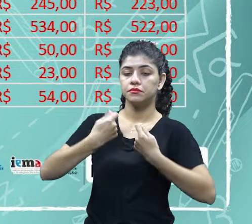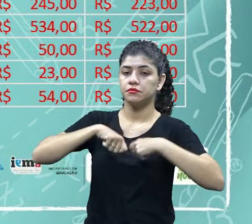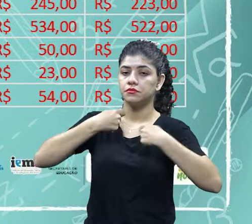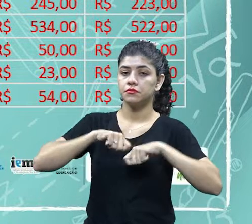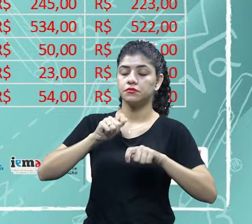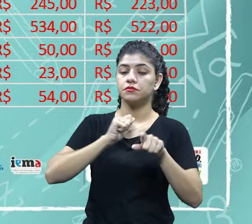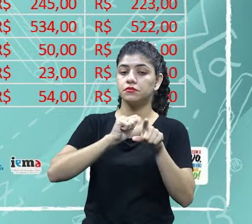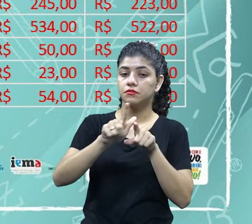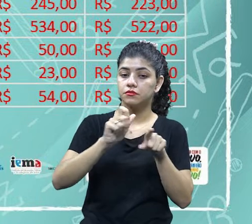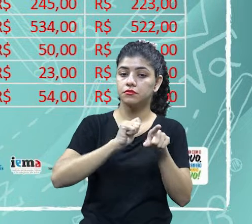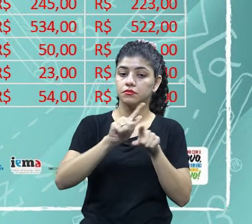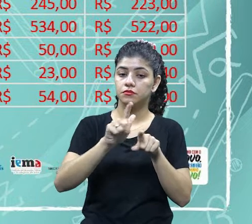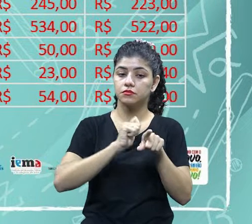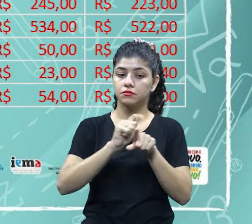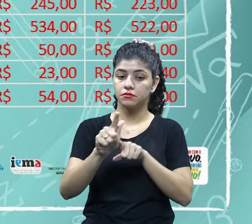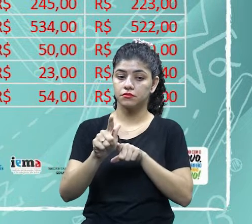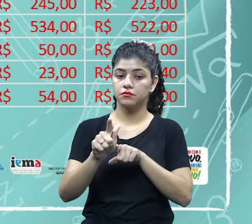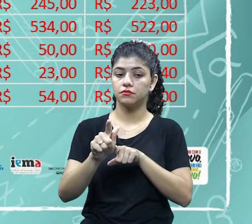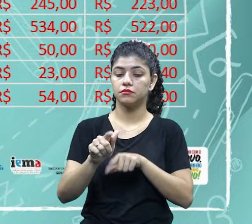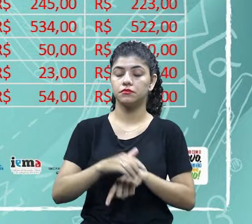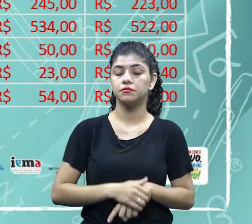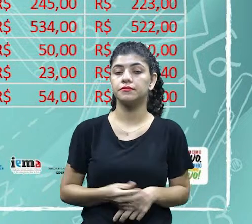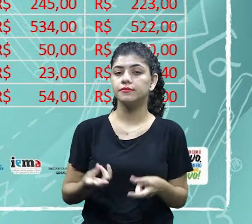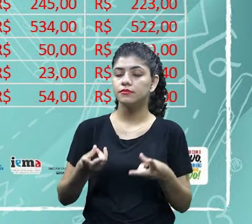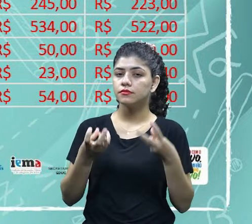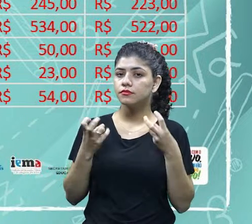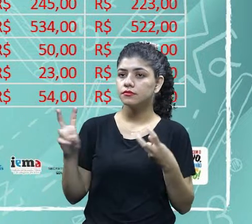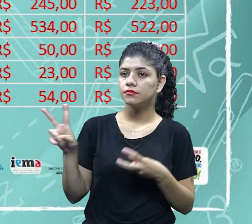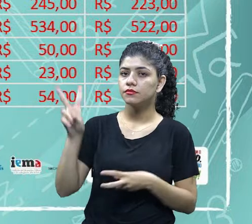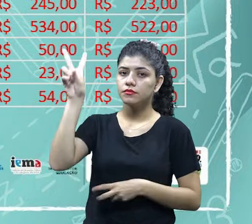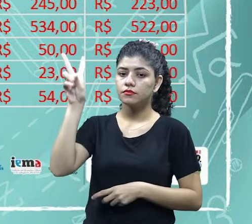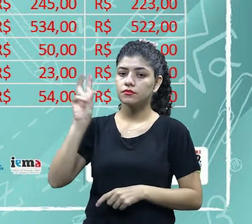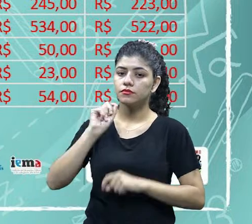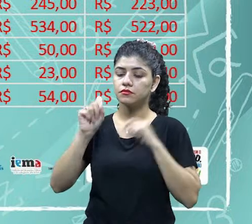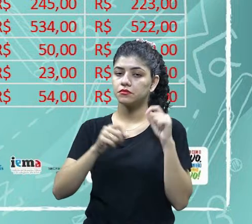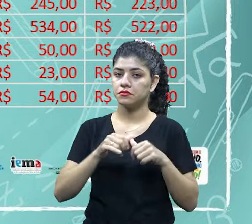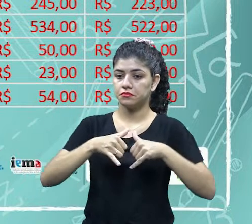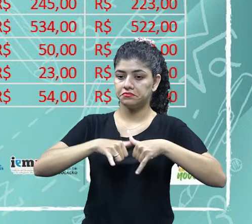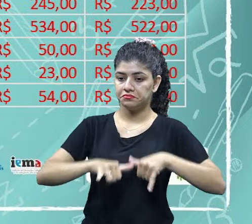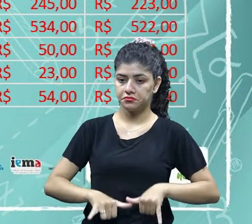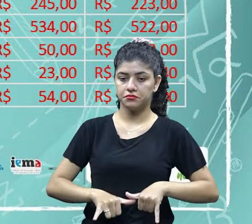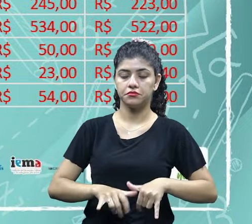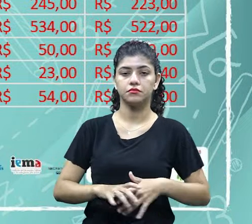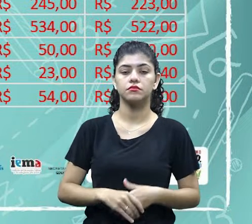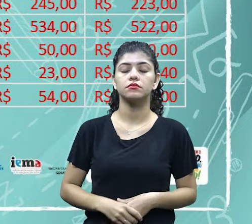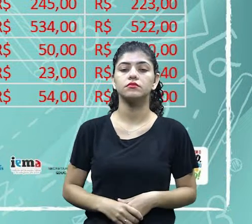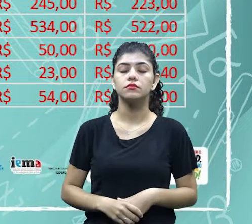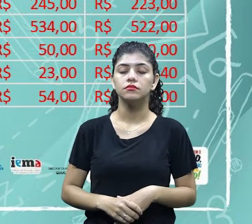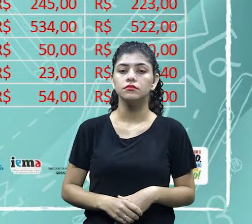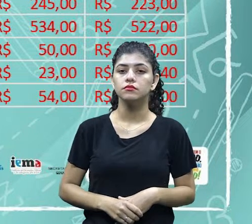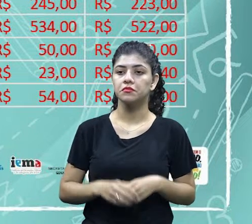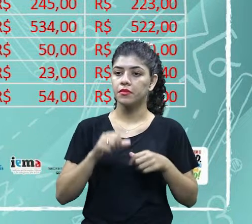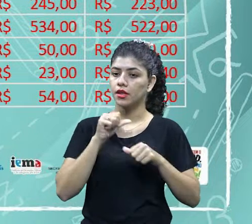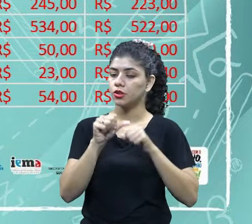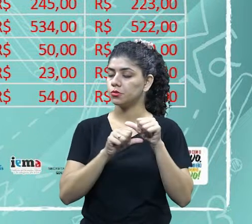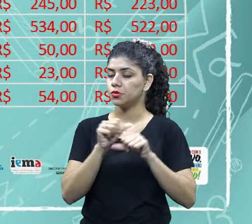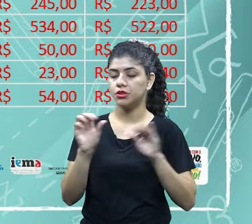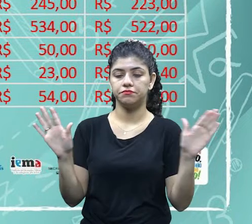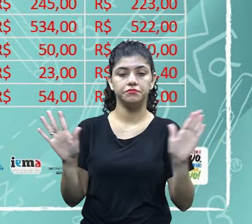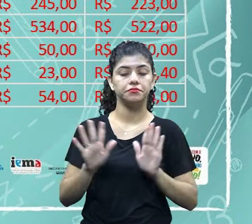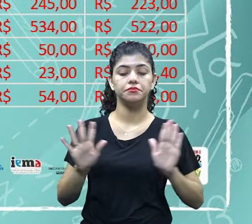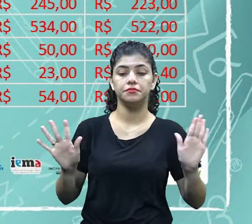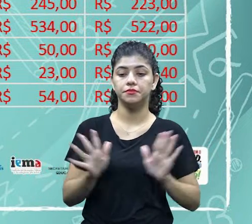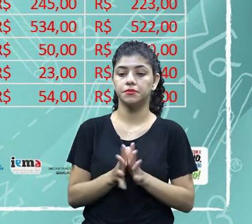com aluguel. Vejo que o valor do aluguel, ele é um valor fixo. Ele não sofreu